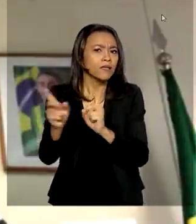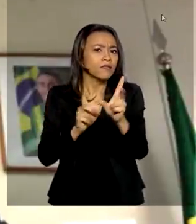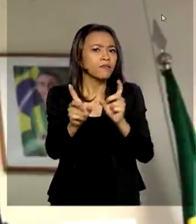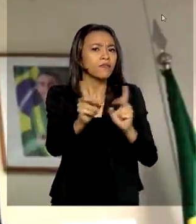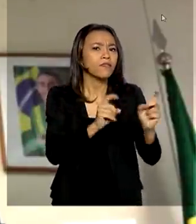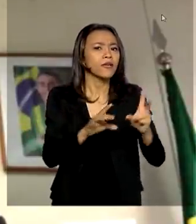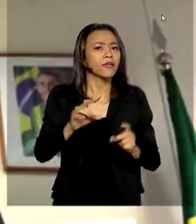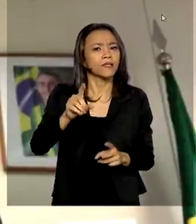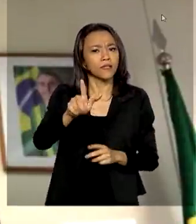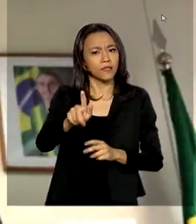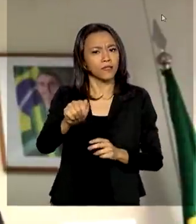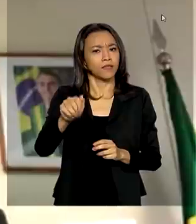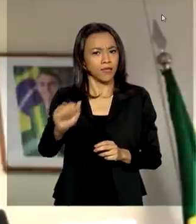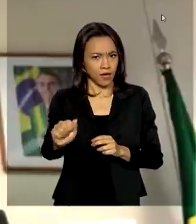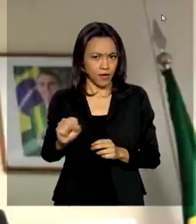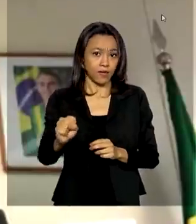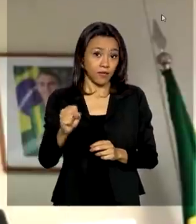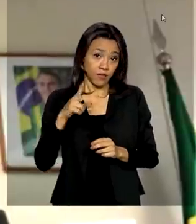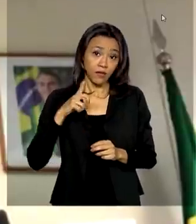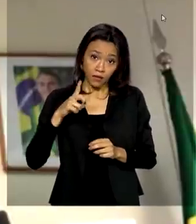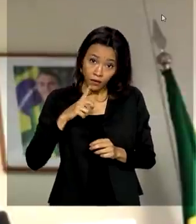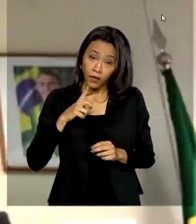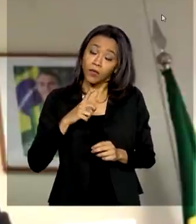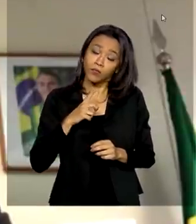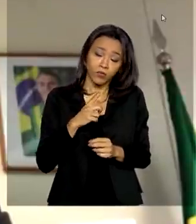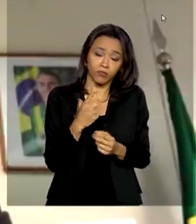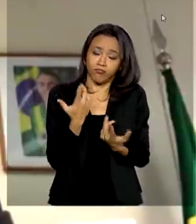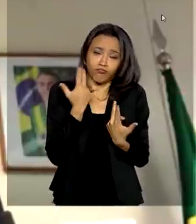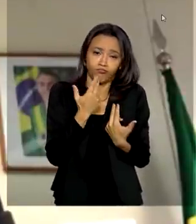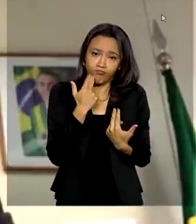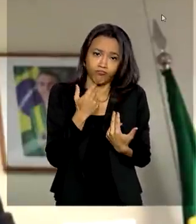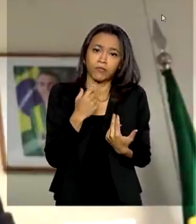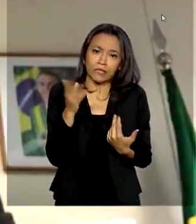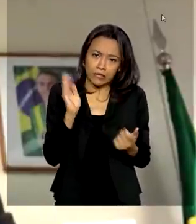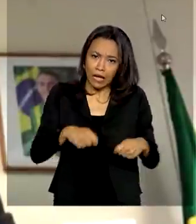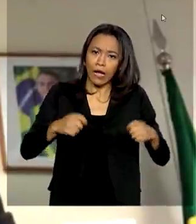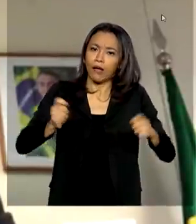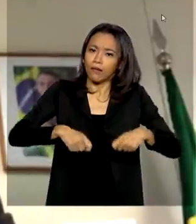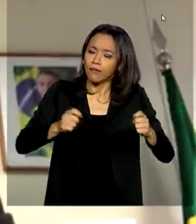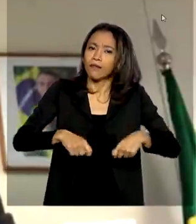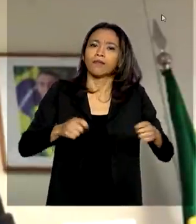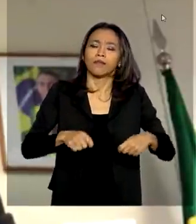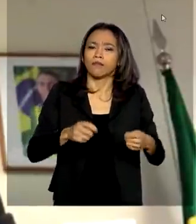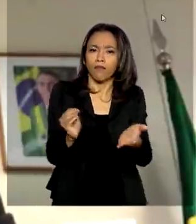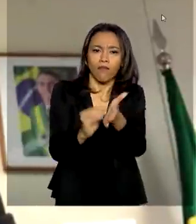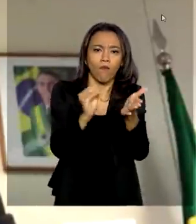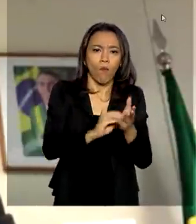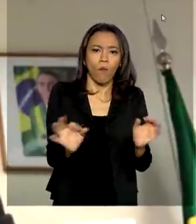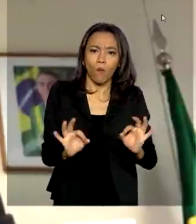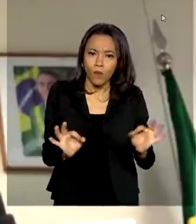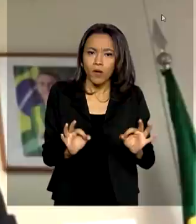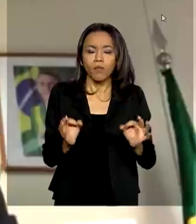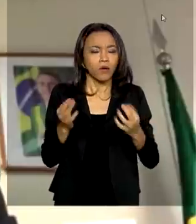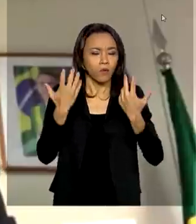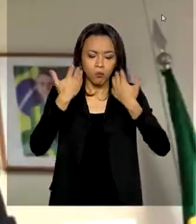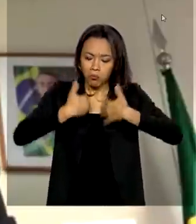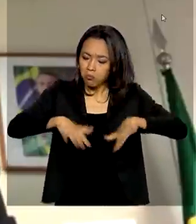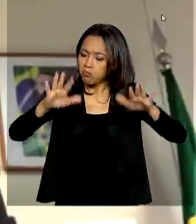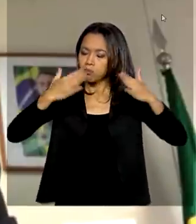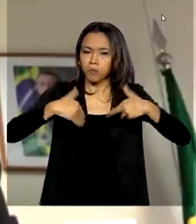o GLP suficiente para permanecer com a regularidade do